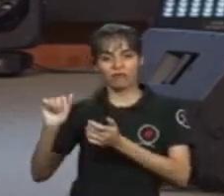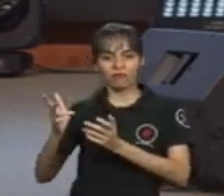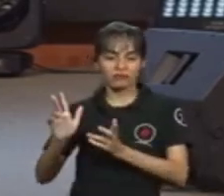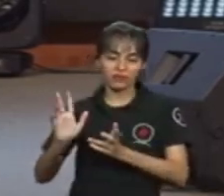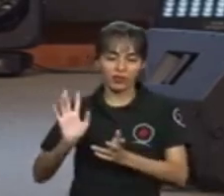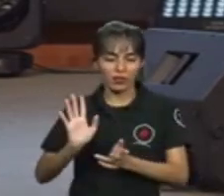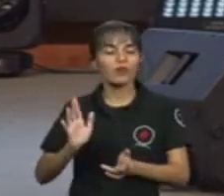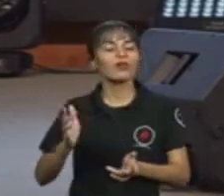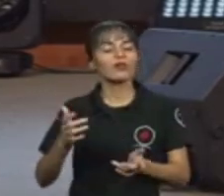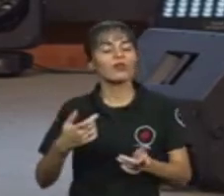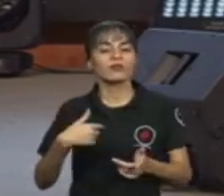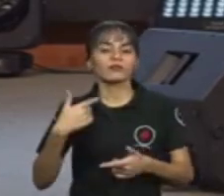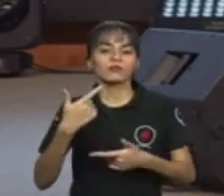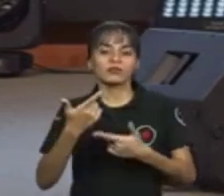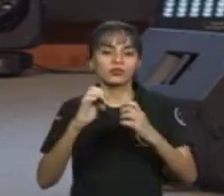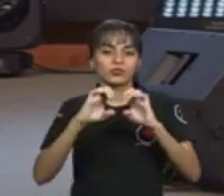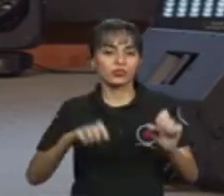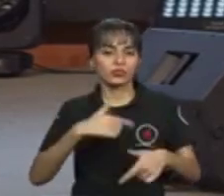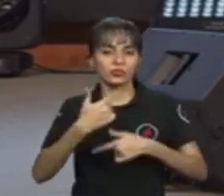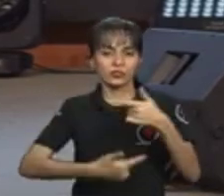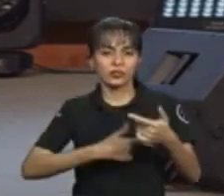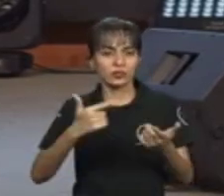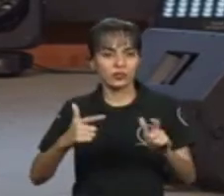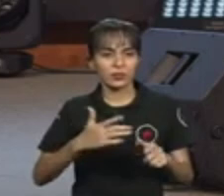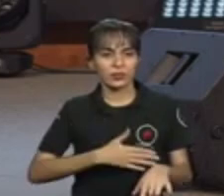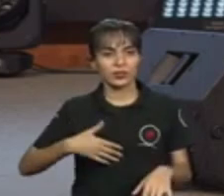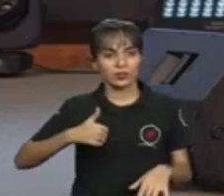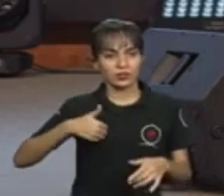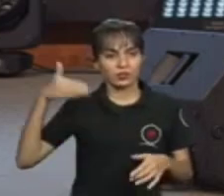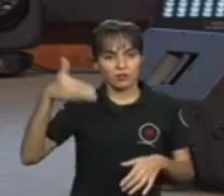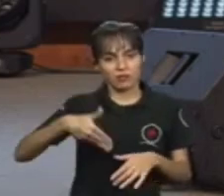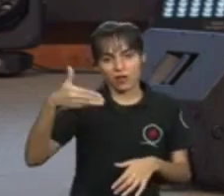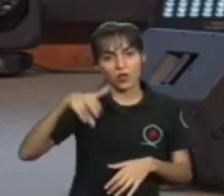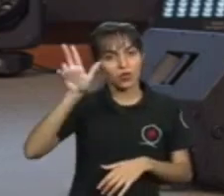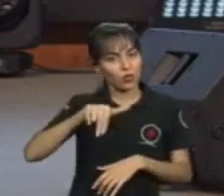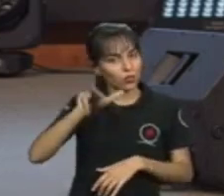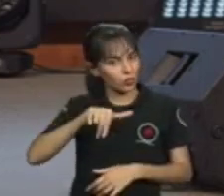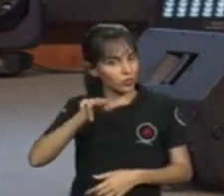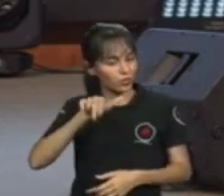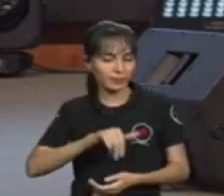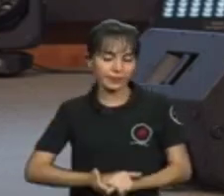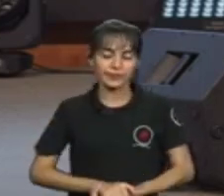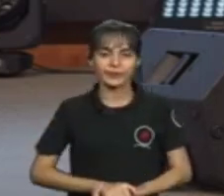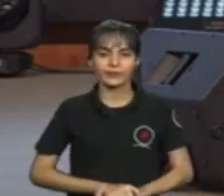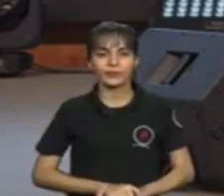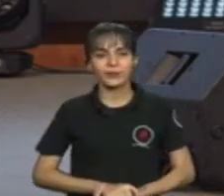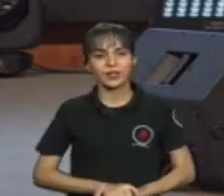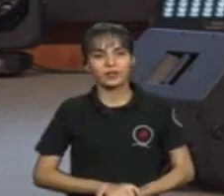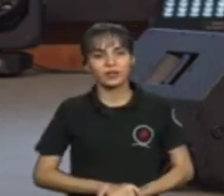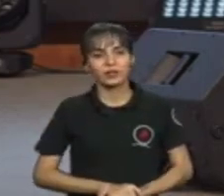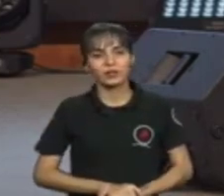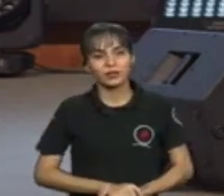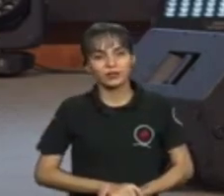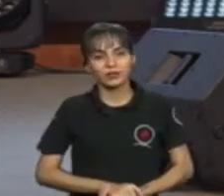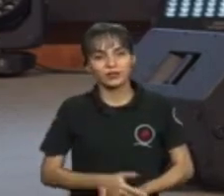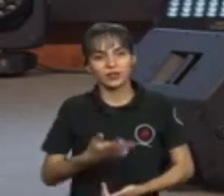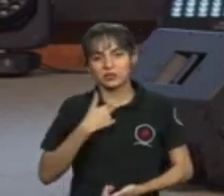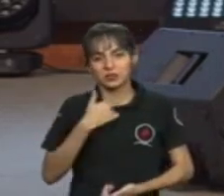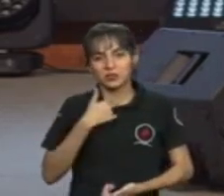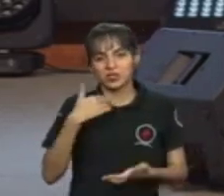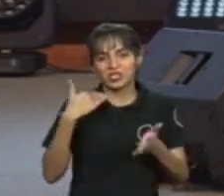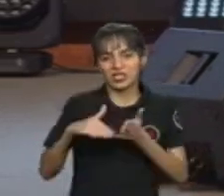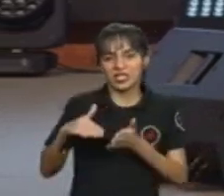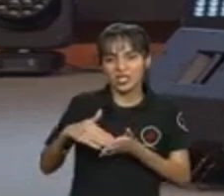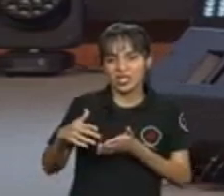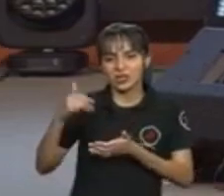porque a gente não teve nenhuma primeira-dama atuante. E ali eu não poderia ter nenhuma secretária para